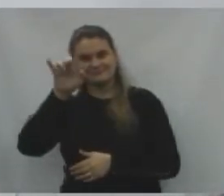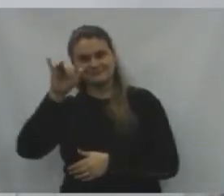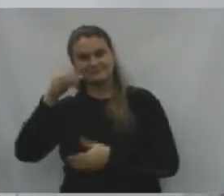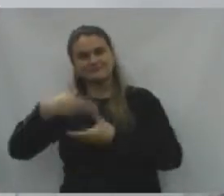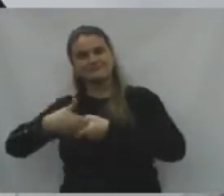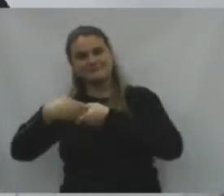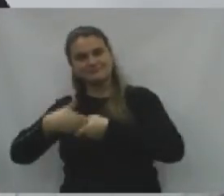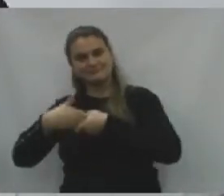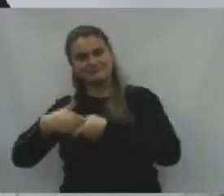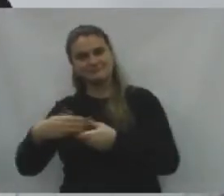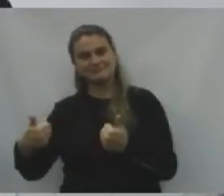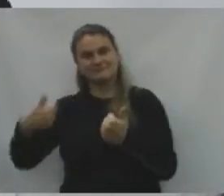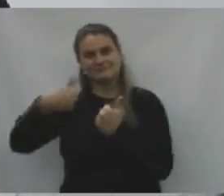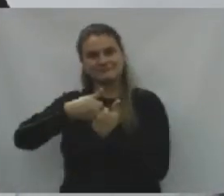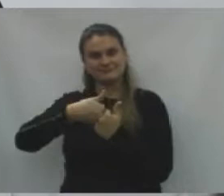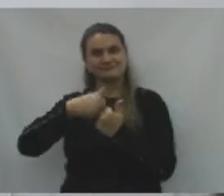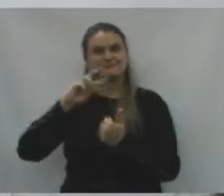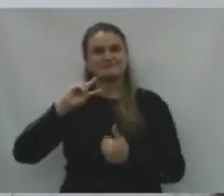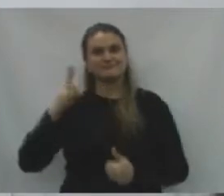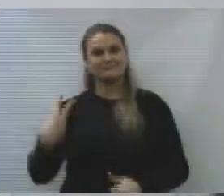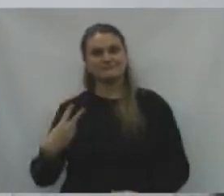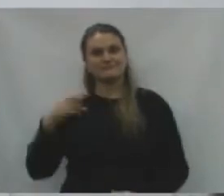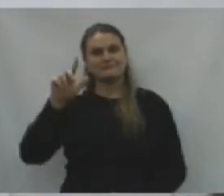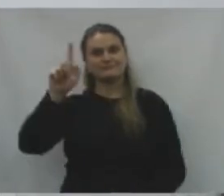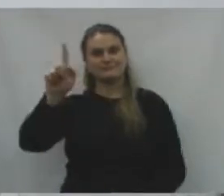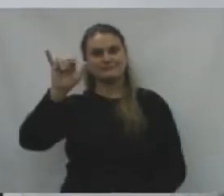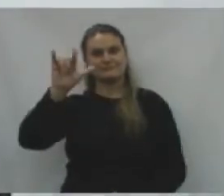aí por estar substituindo o Gilmar.